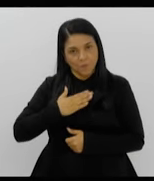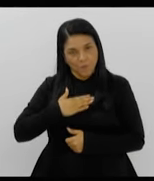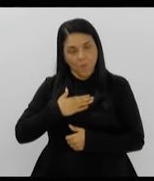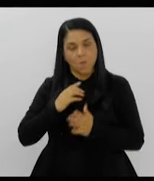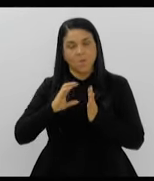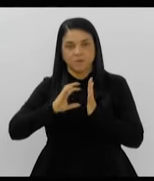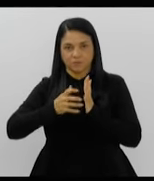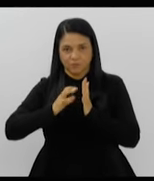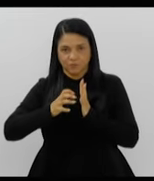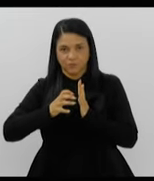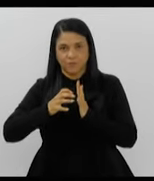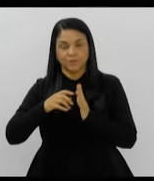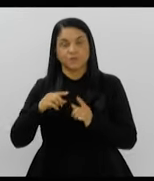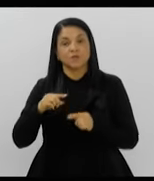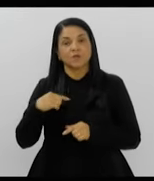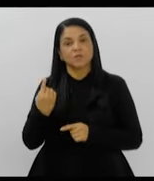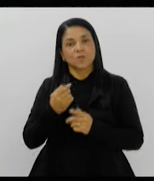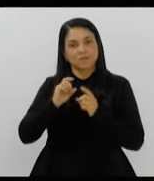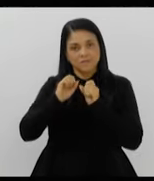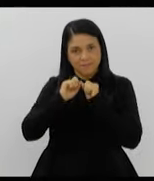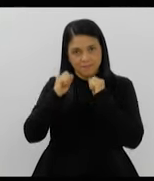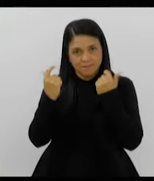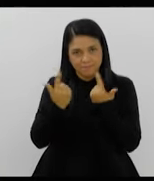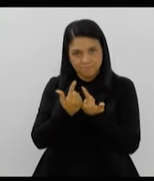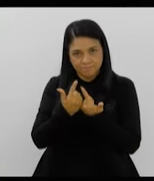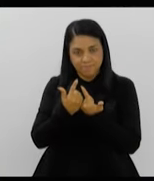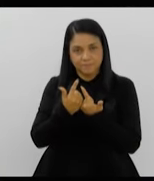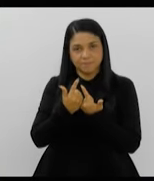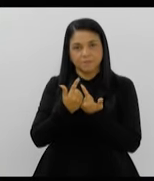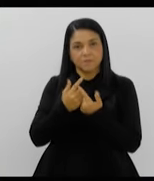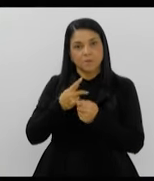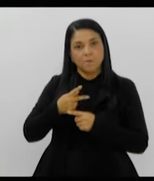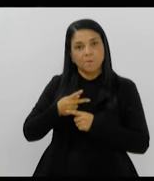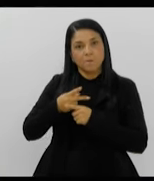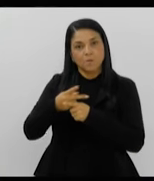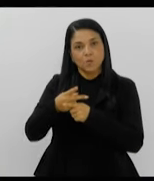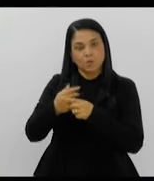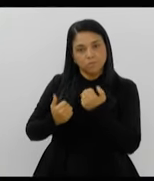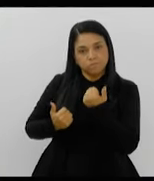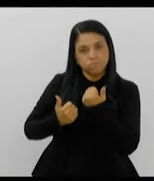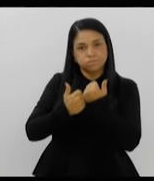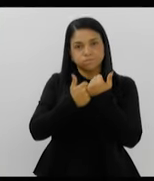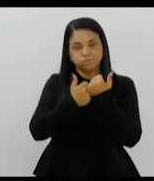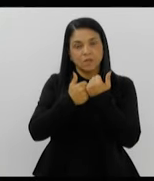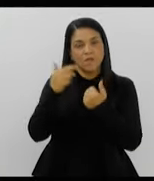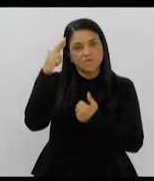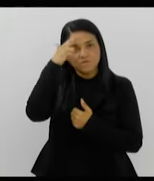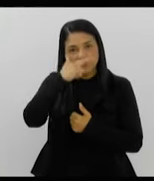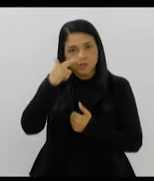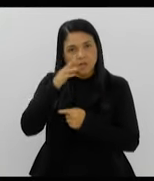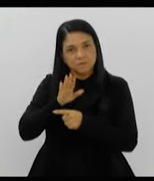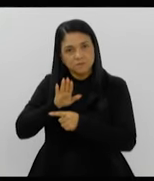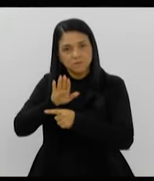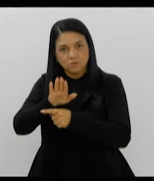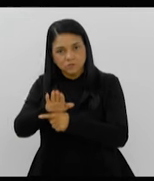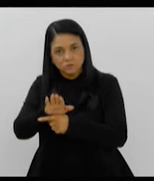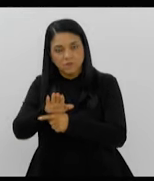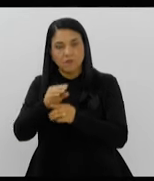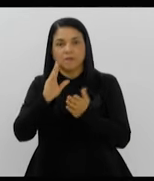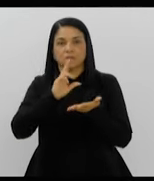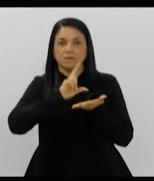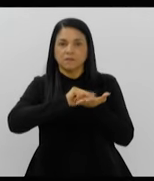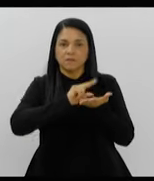que a gente aqui da Assembleia procura auxiliar, fiscalizar e ajudar nas